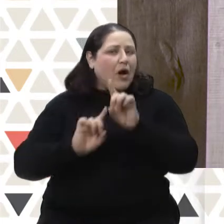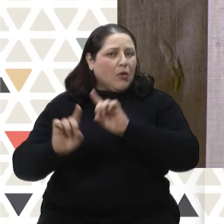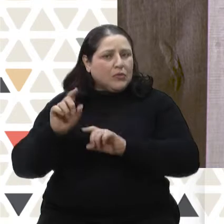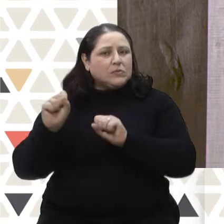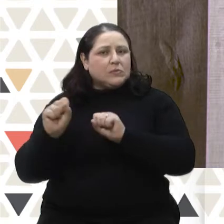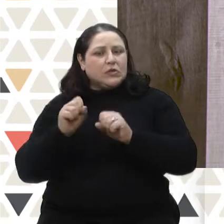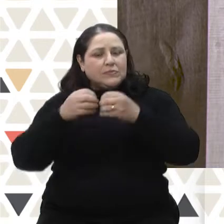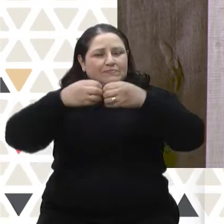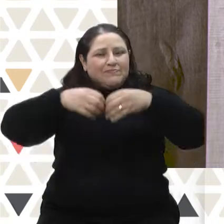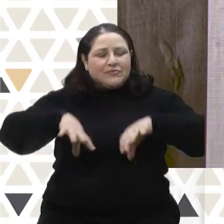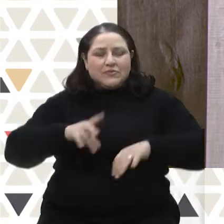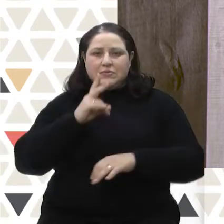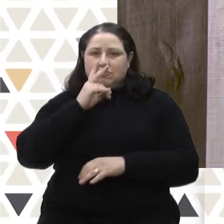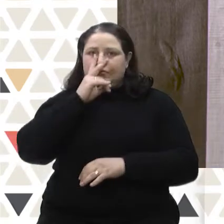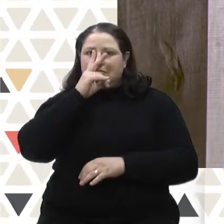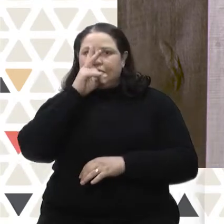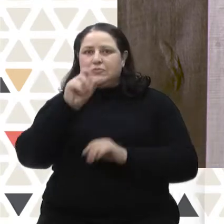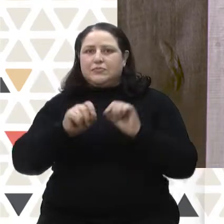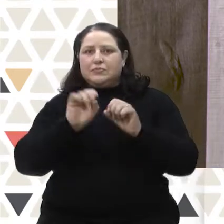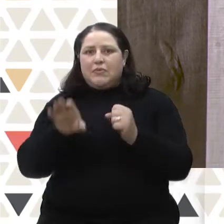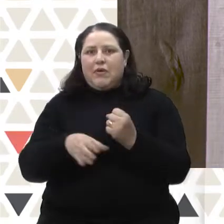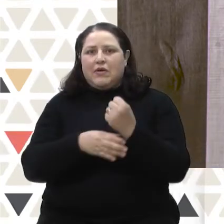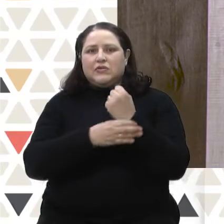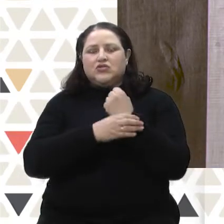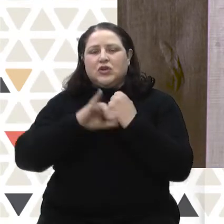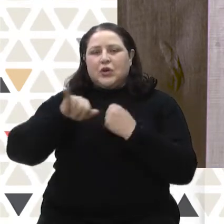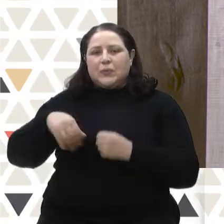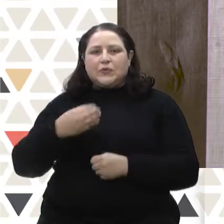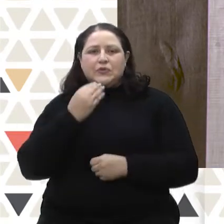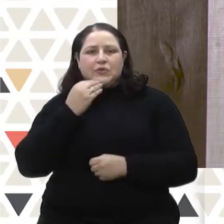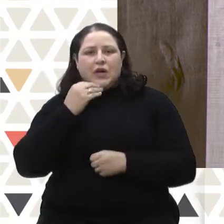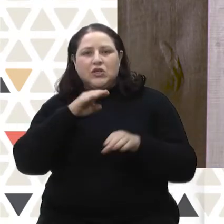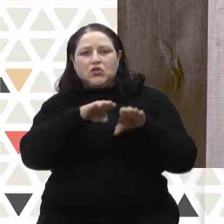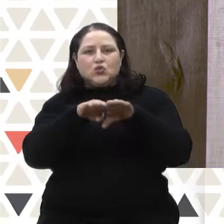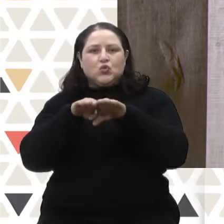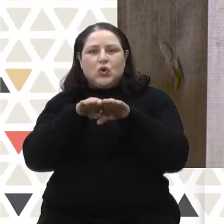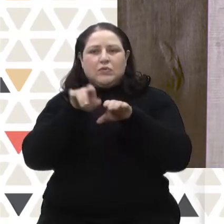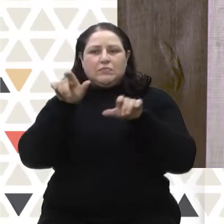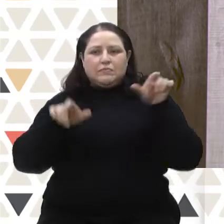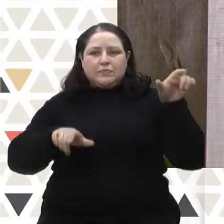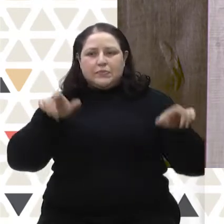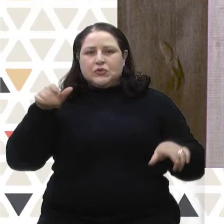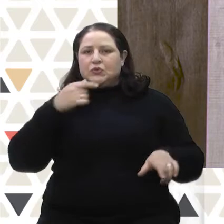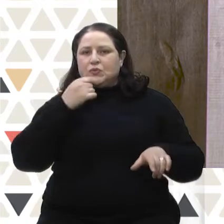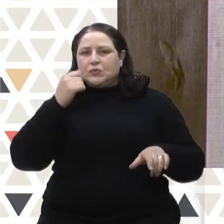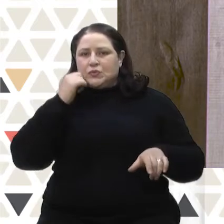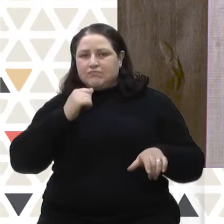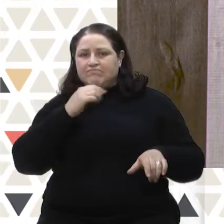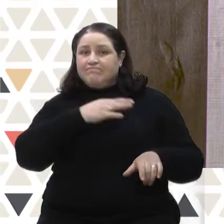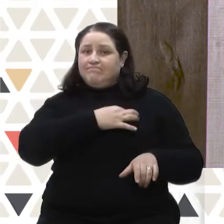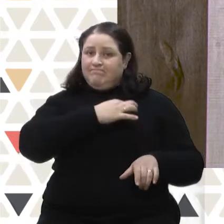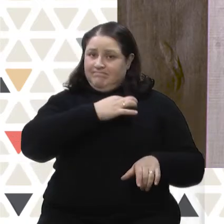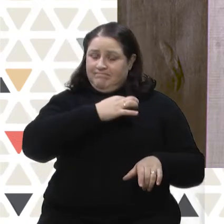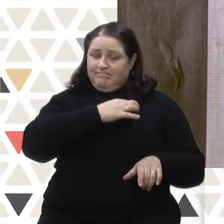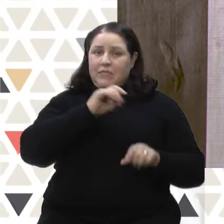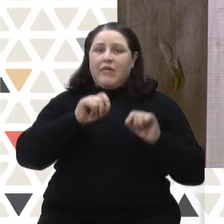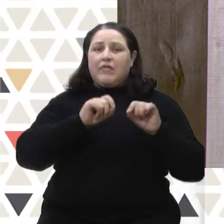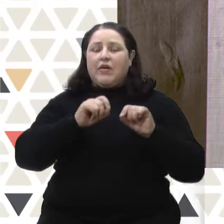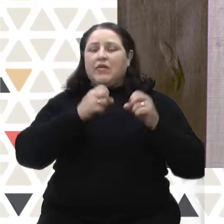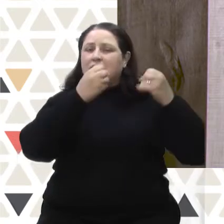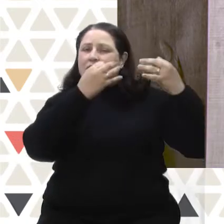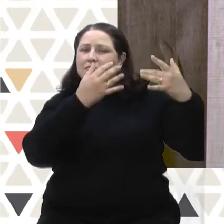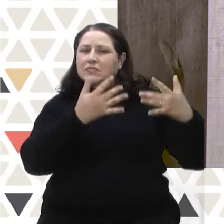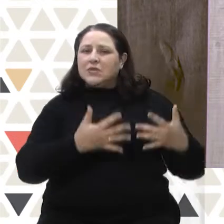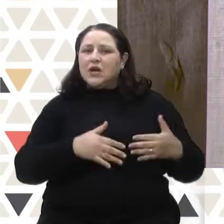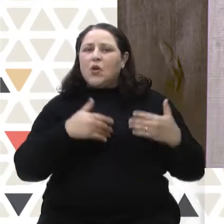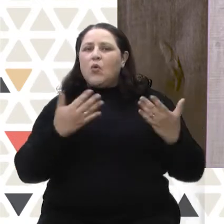algumas delas podem prejudicar e muito na garantia das oportunidades iguais entre os candidatos e candidatas?